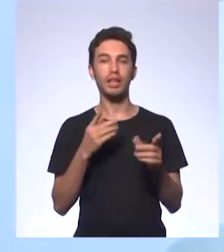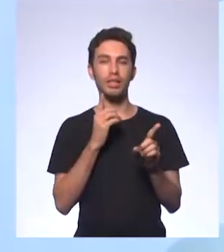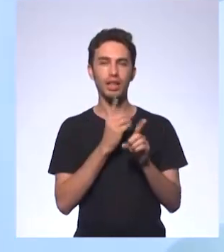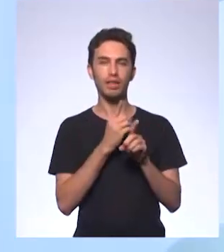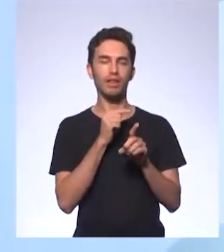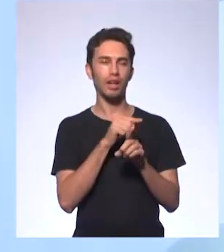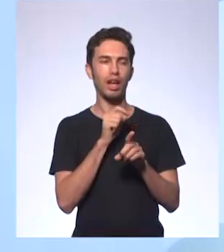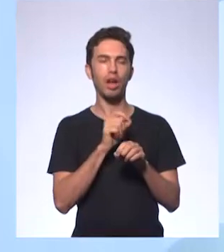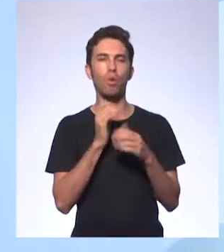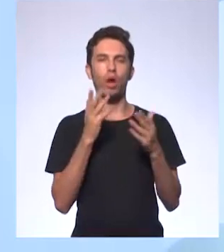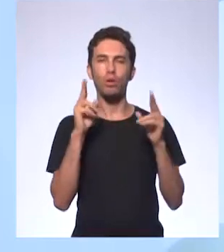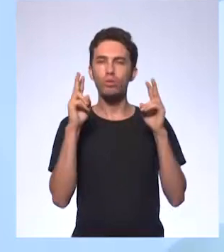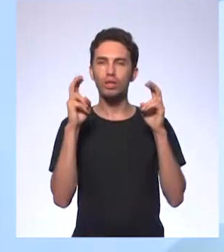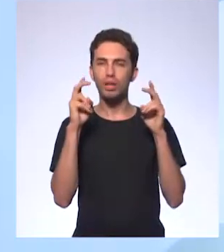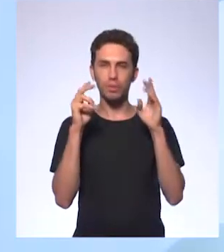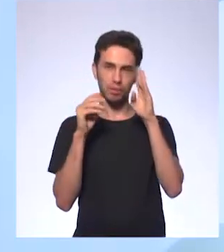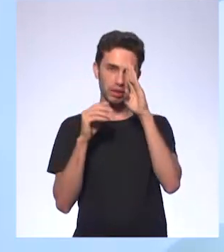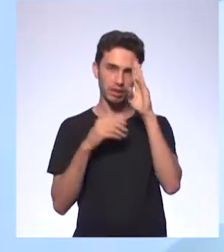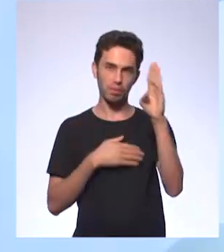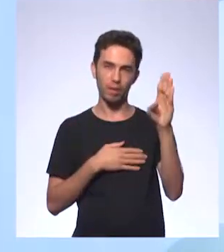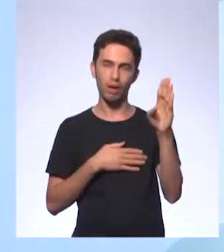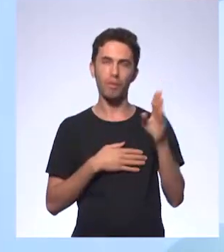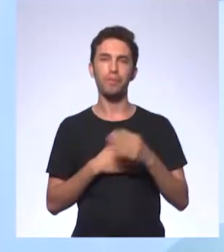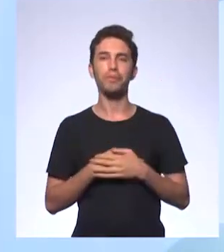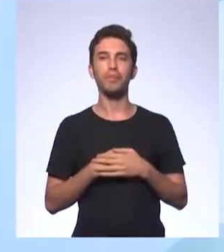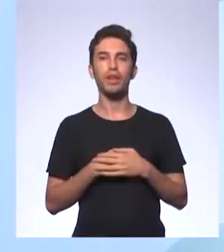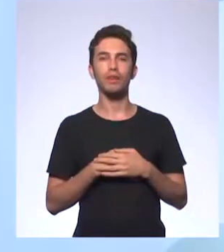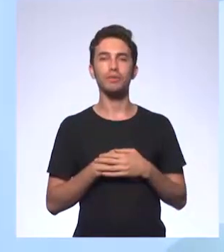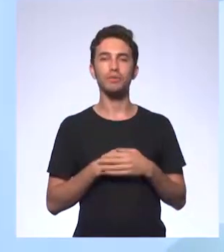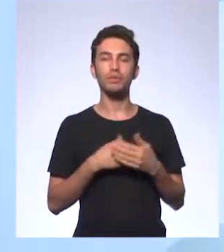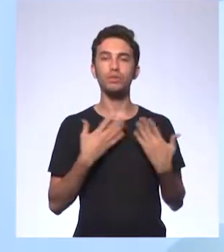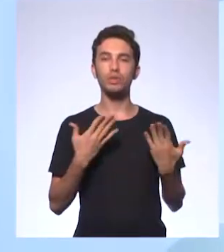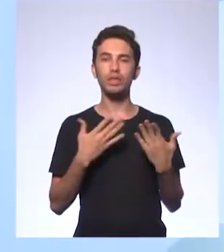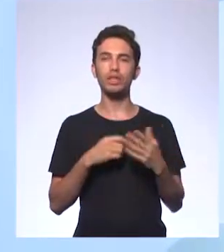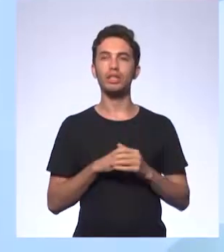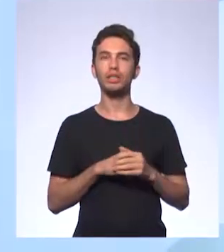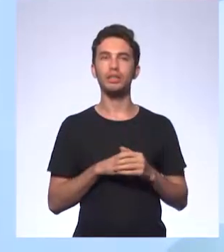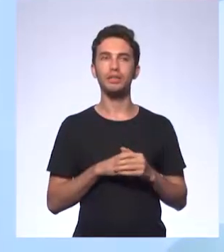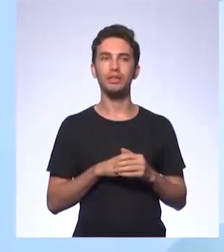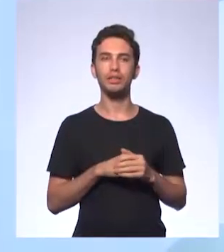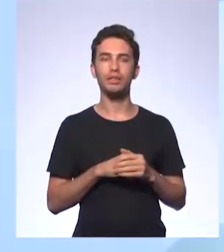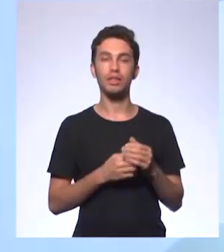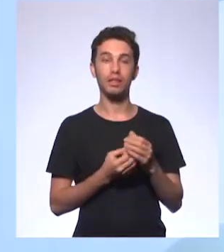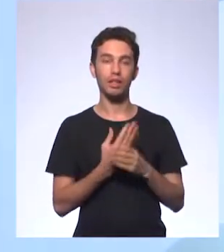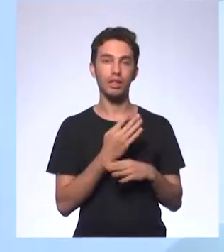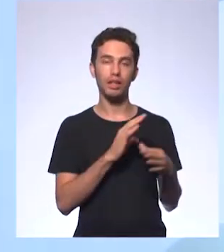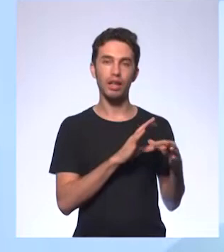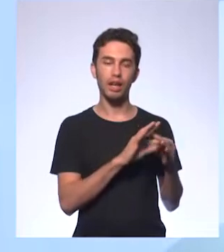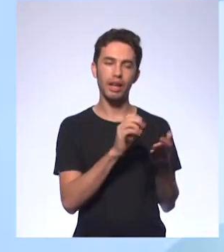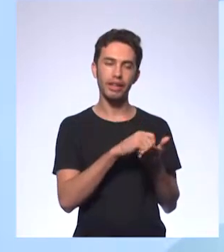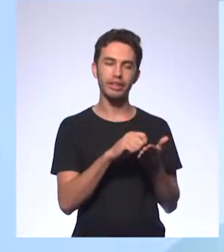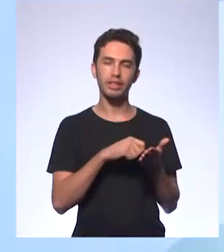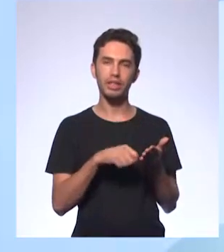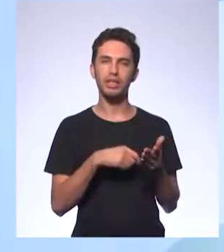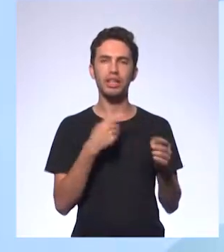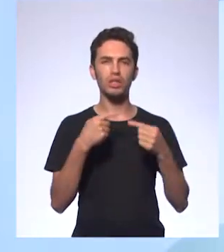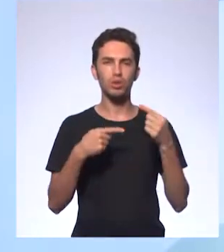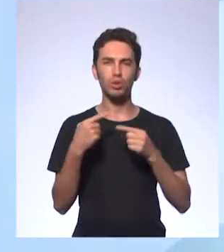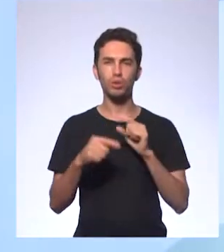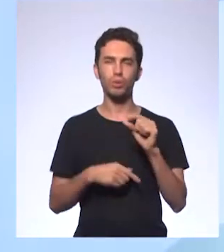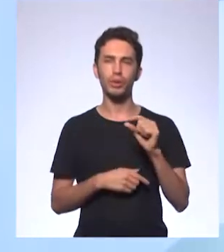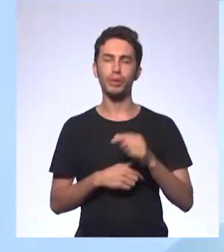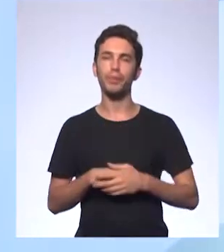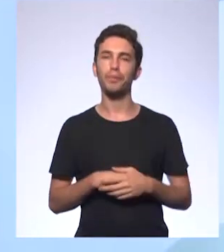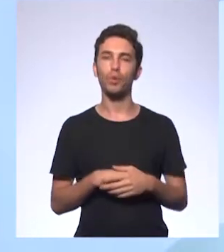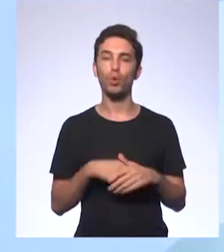o assunto principal, né, o eixo ali do texto, que gera toda aquela escrita e discutir um pouco sobre isso é o que a gente vai fazer hoje.